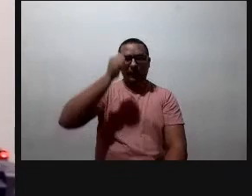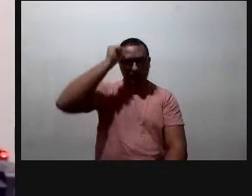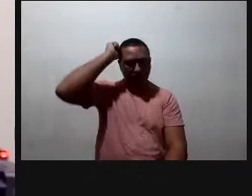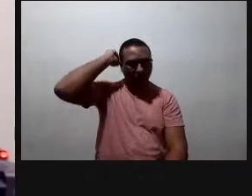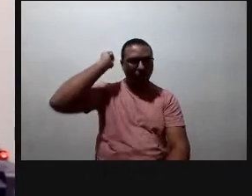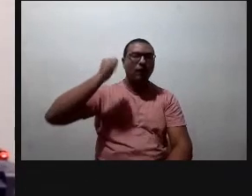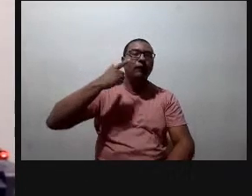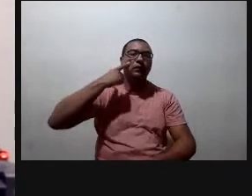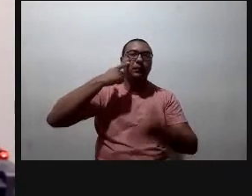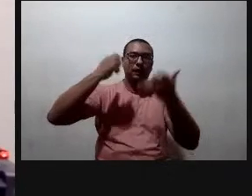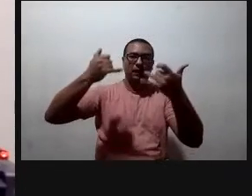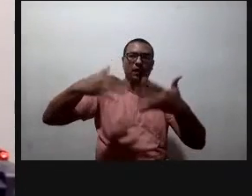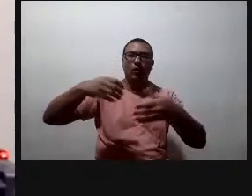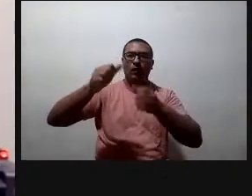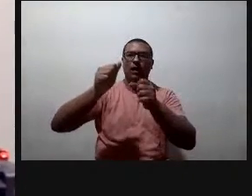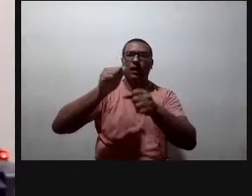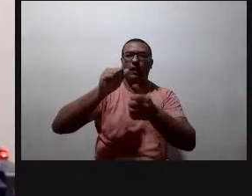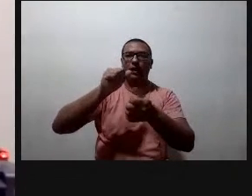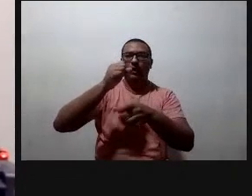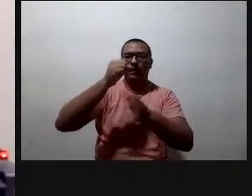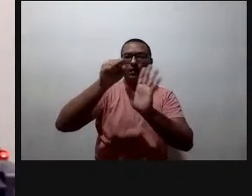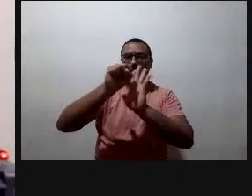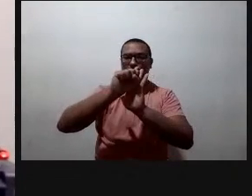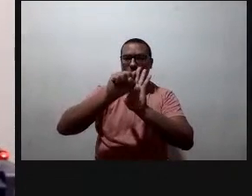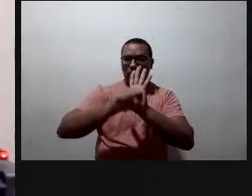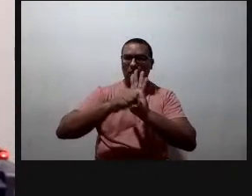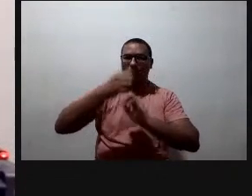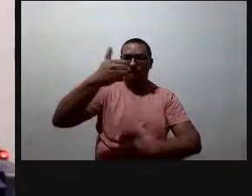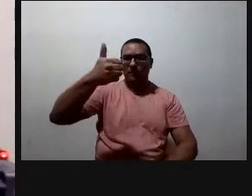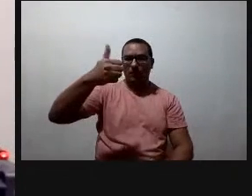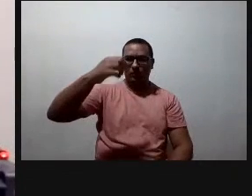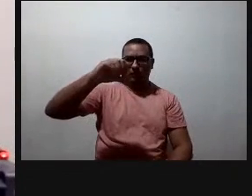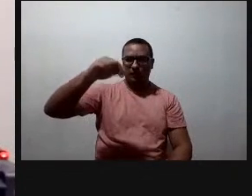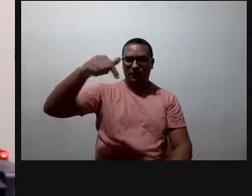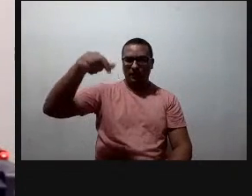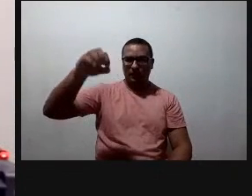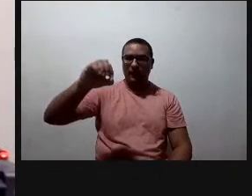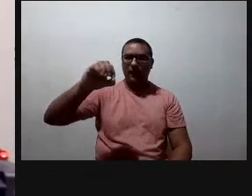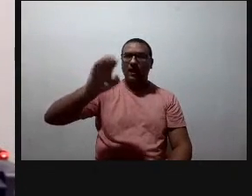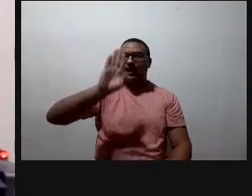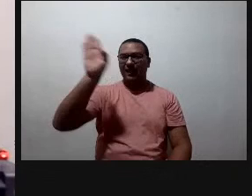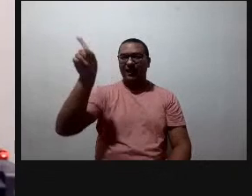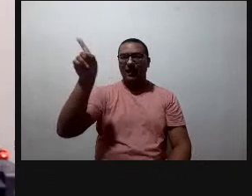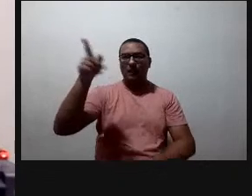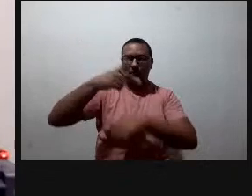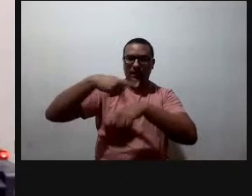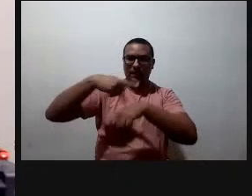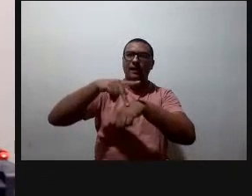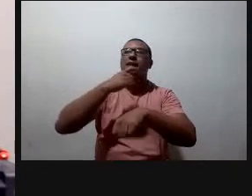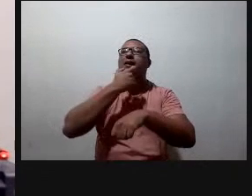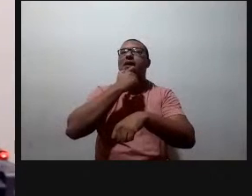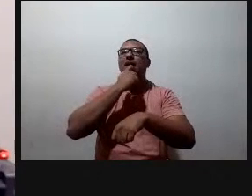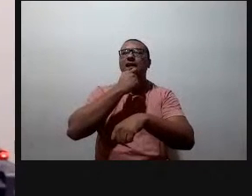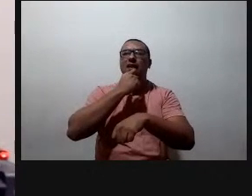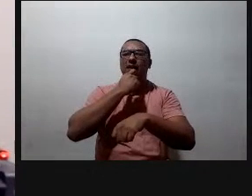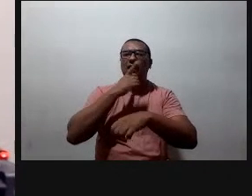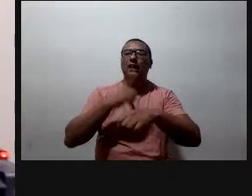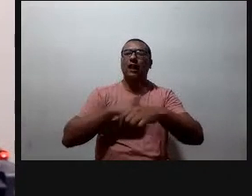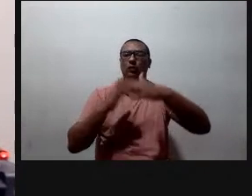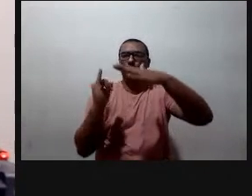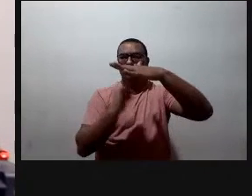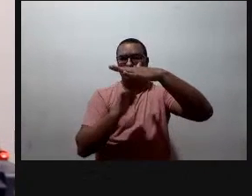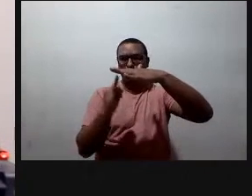70, tem um instituto lá em Londres, que eu tive a oportunidade de visitar há um tempo atrás, chama Instituto Tavistock de Relações